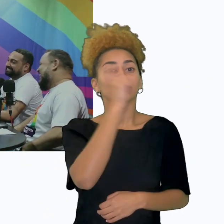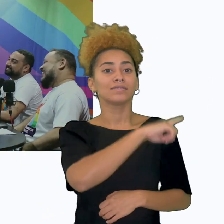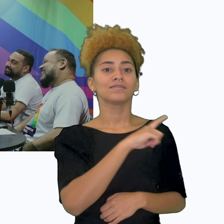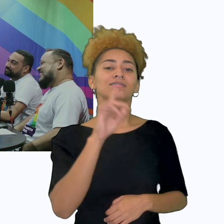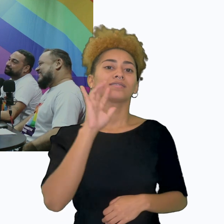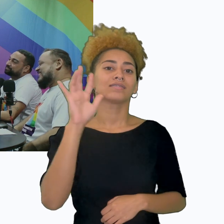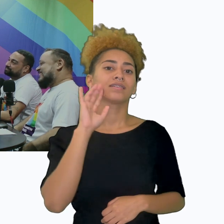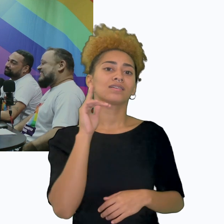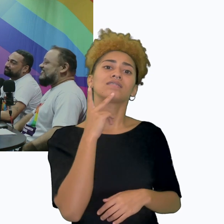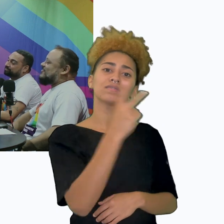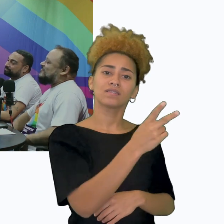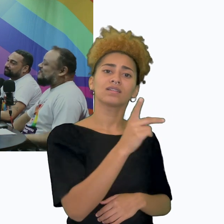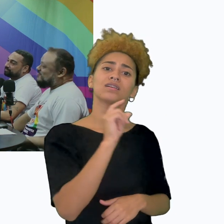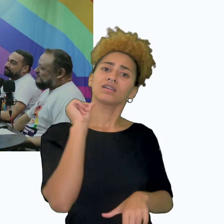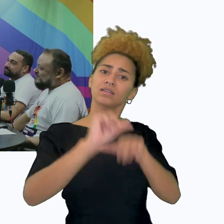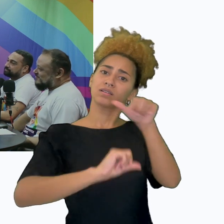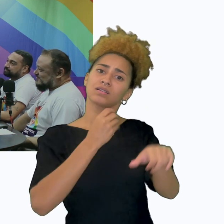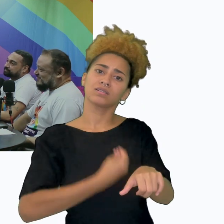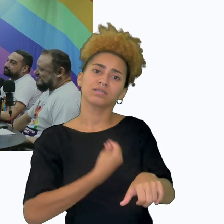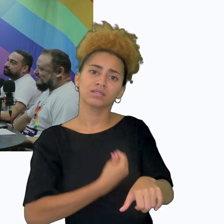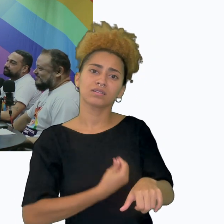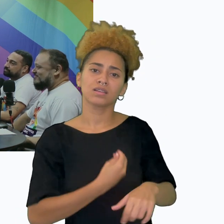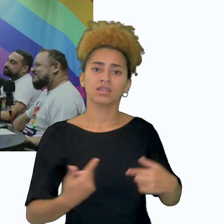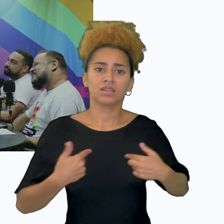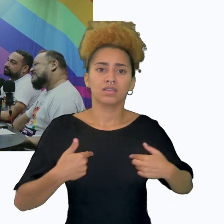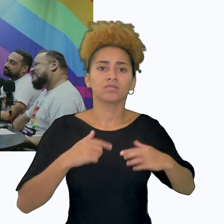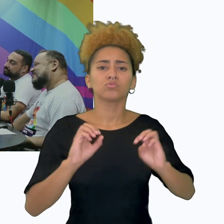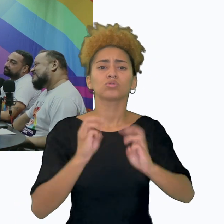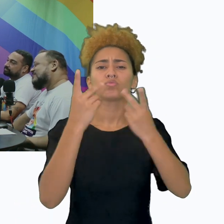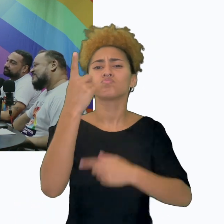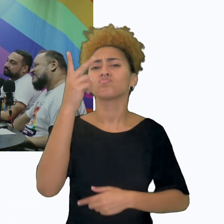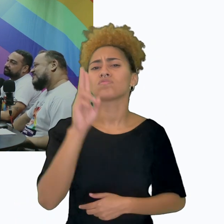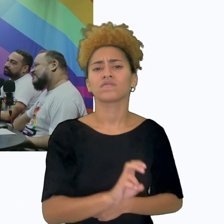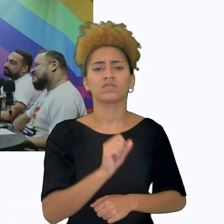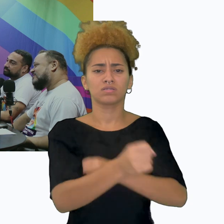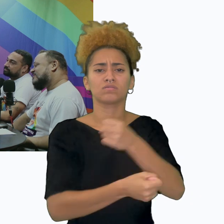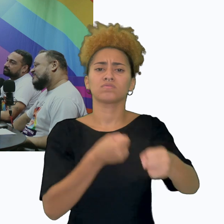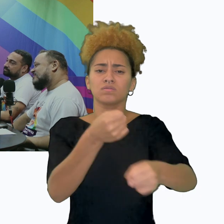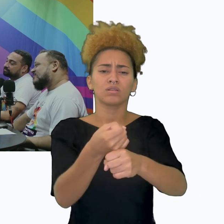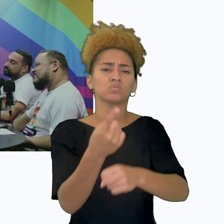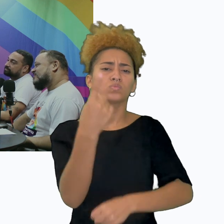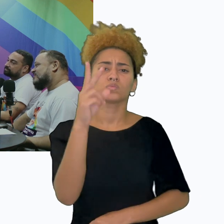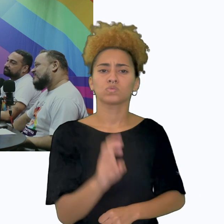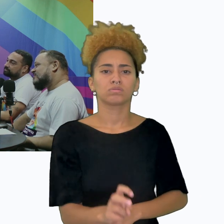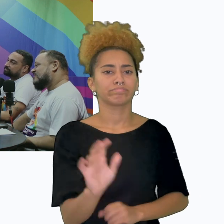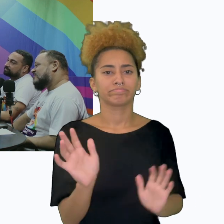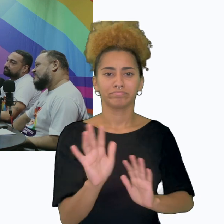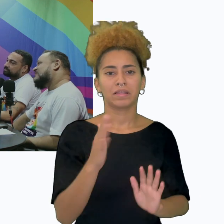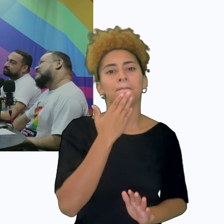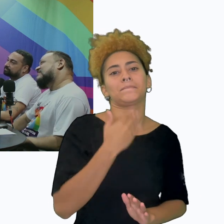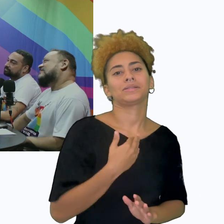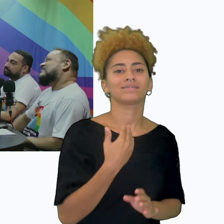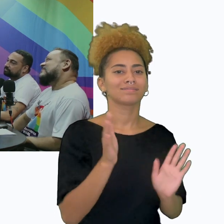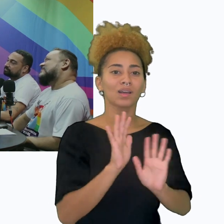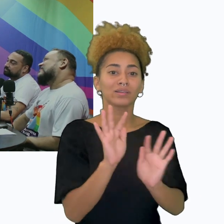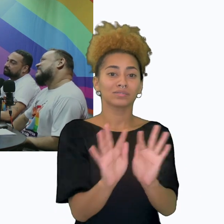Sabe, é difícil de você botar na cabeça da pessoa que mudou. Ali eu tô fazendo show uma vez no ano e ele não tem que